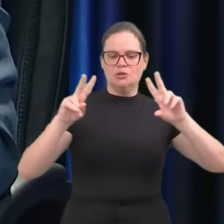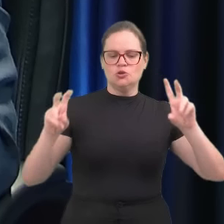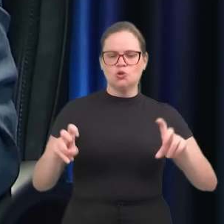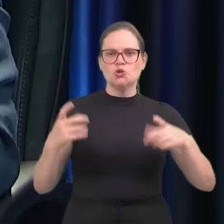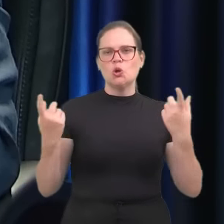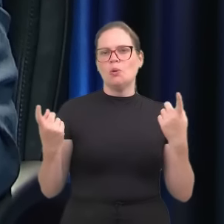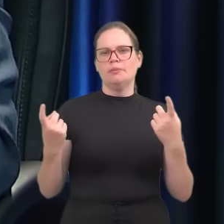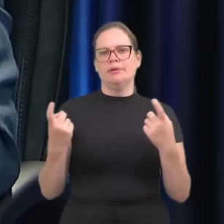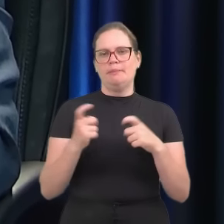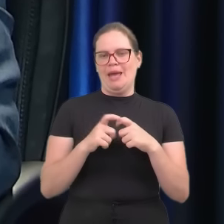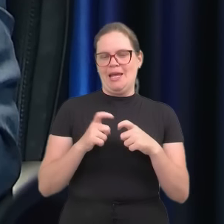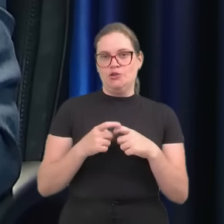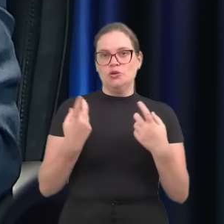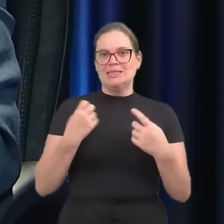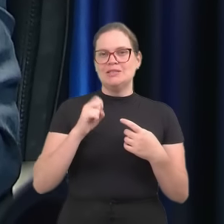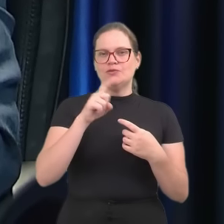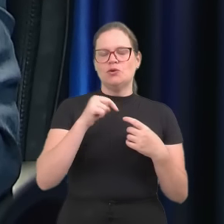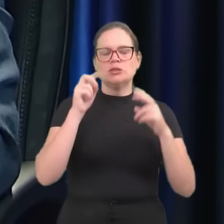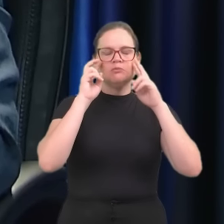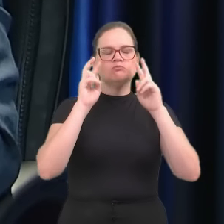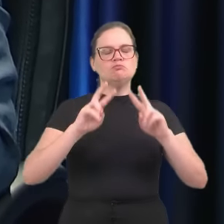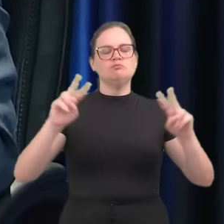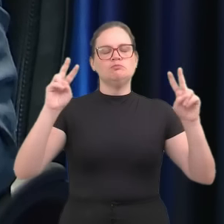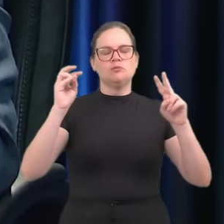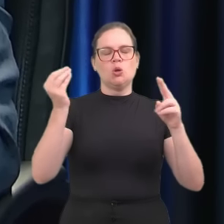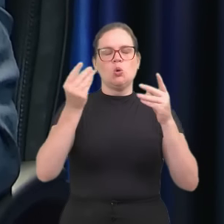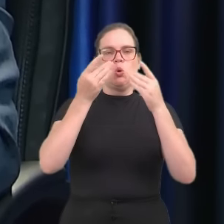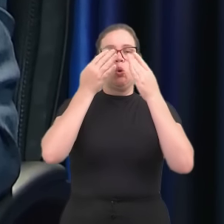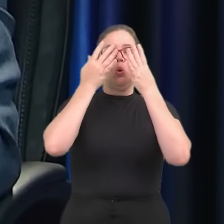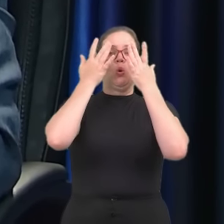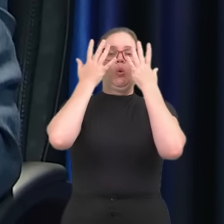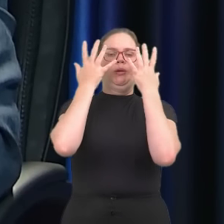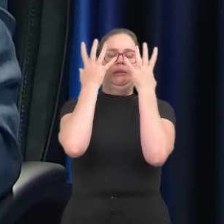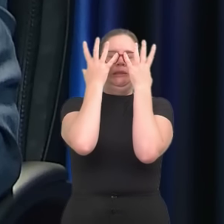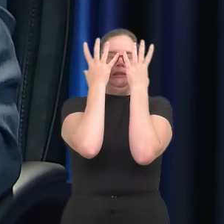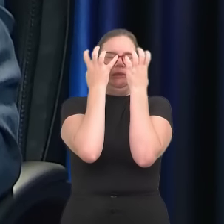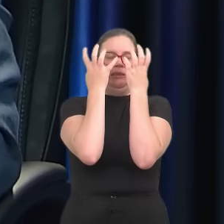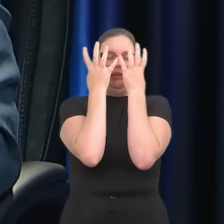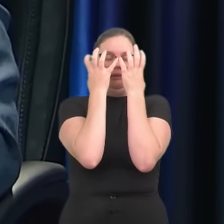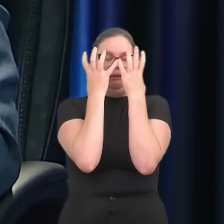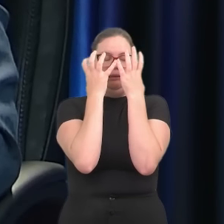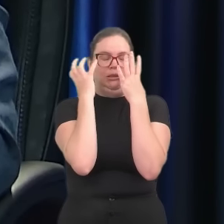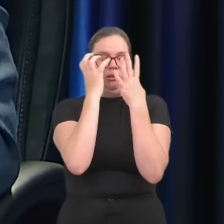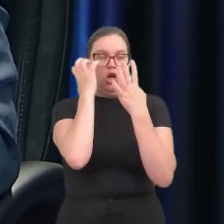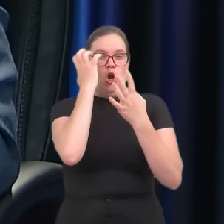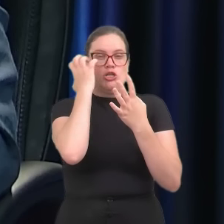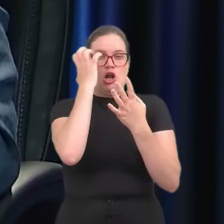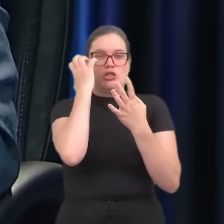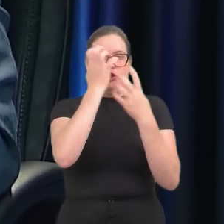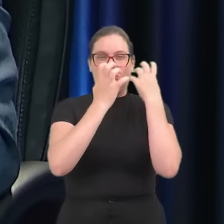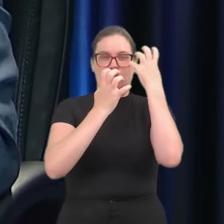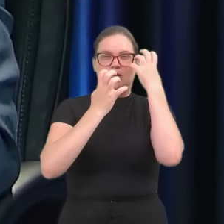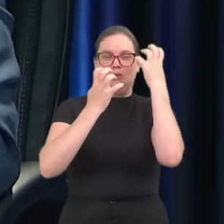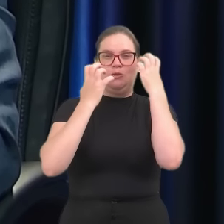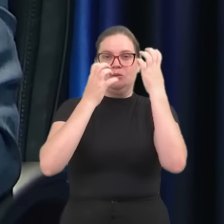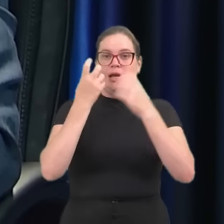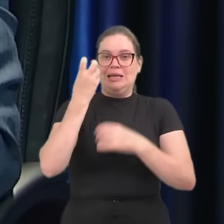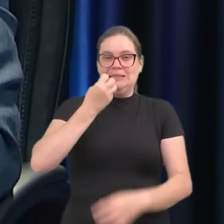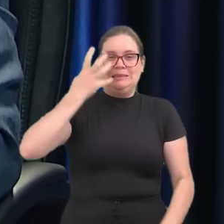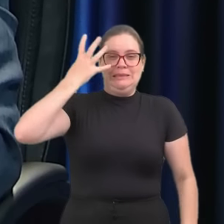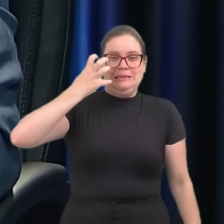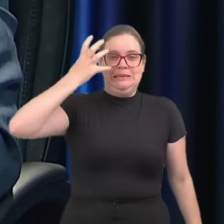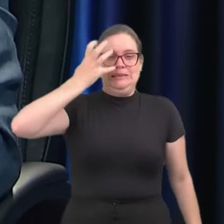vamos observar um detalhe aqui muito importante. Quando cai uma poeira, né, nos olhos, aquilo causa uma irritação, causa